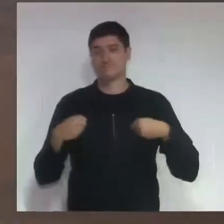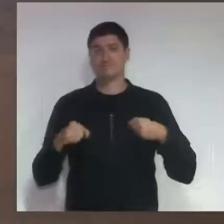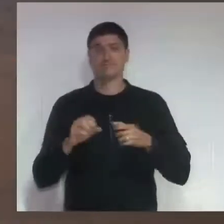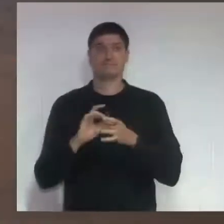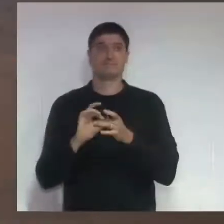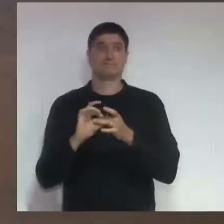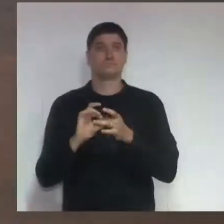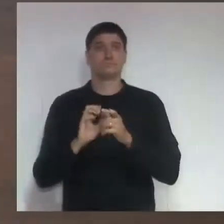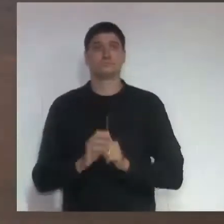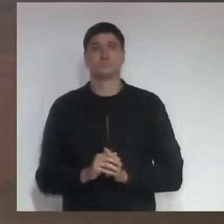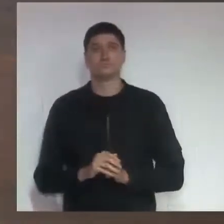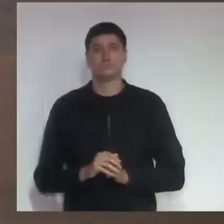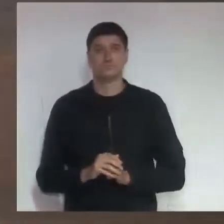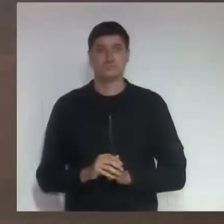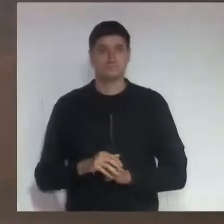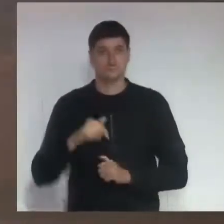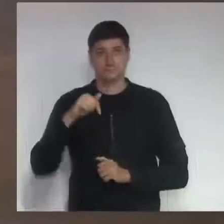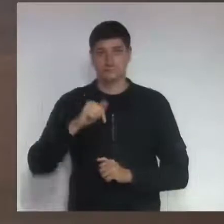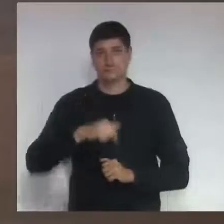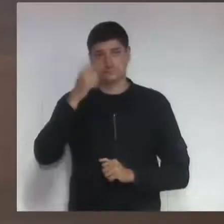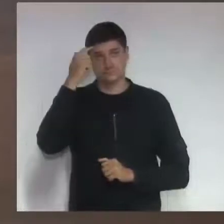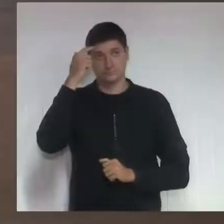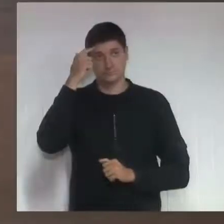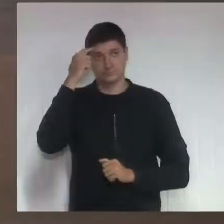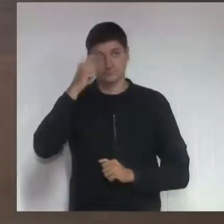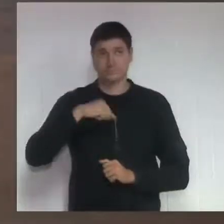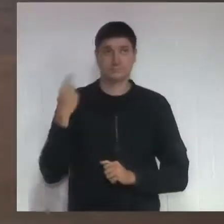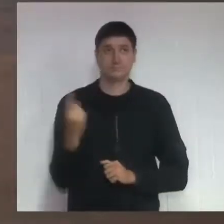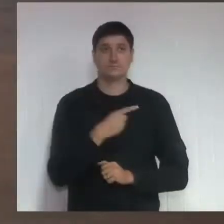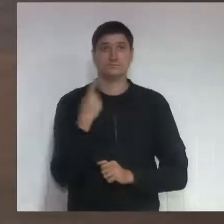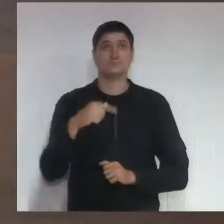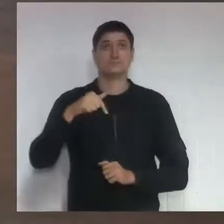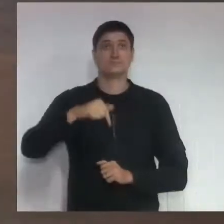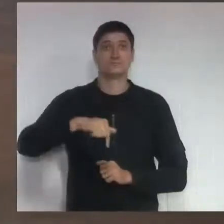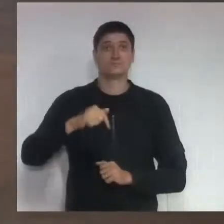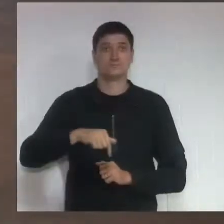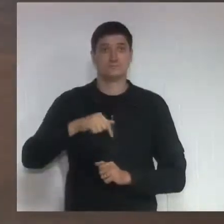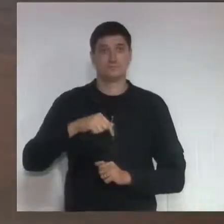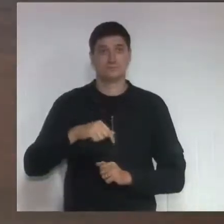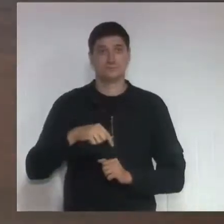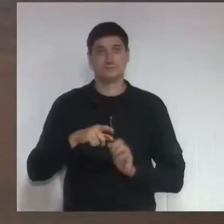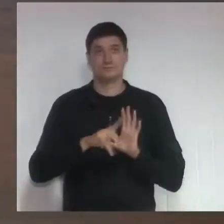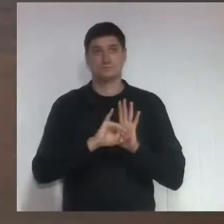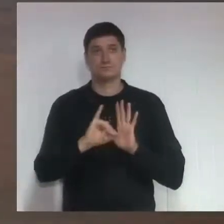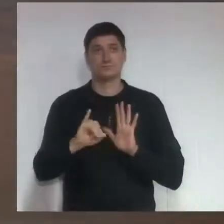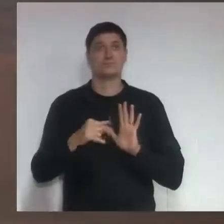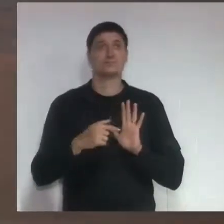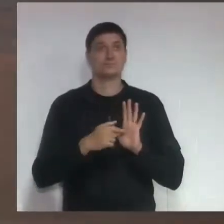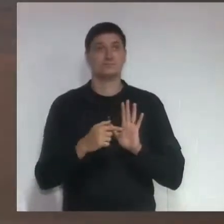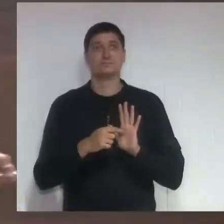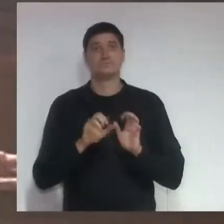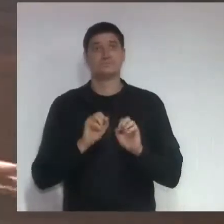Então, a maneira mais didática que a gente encontrou é através da legislação.